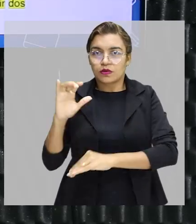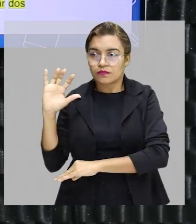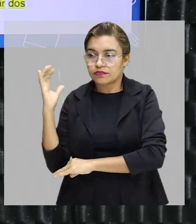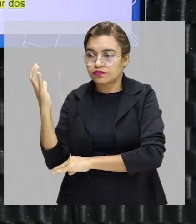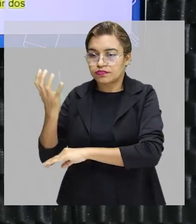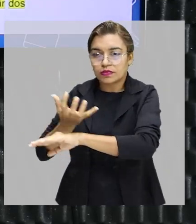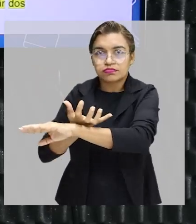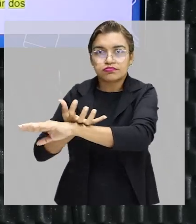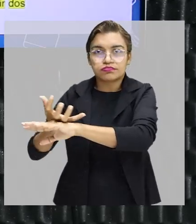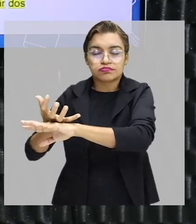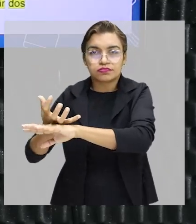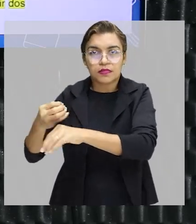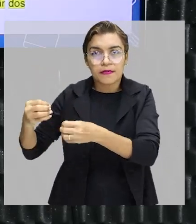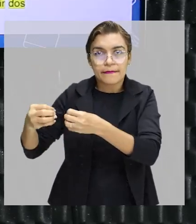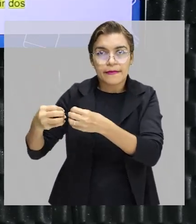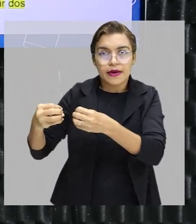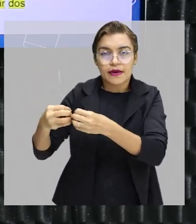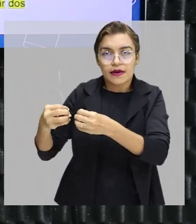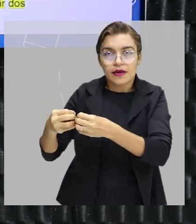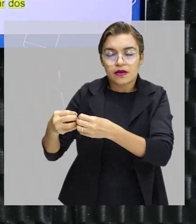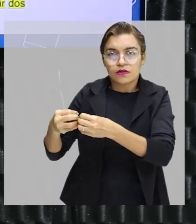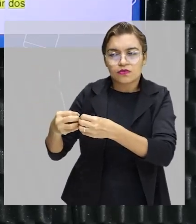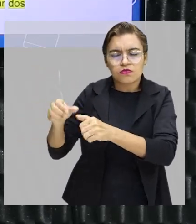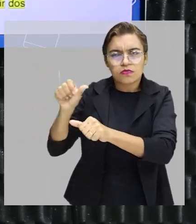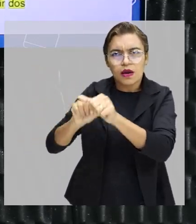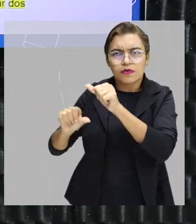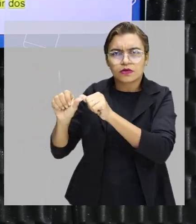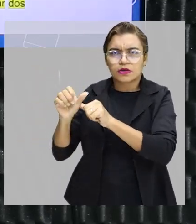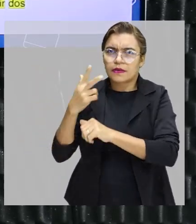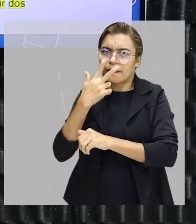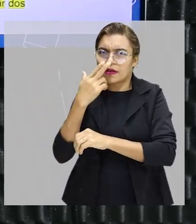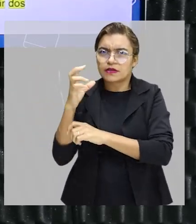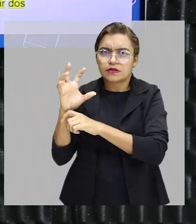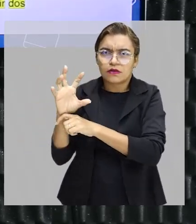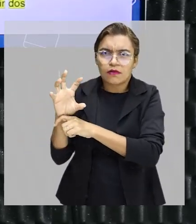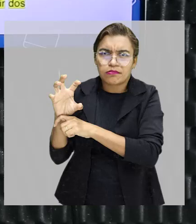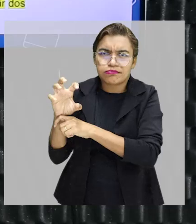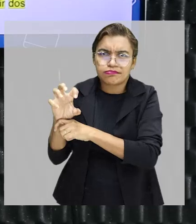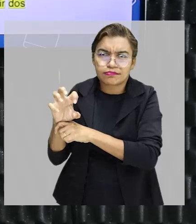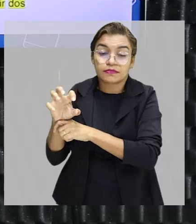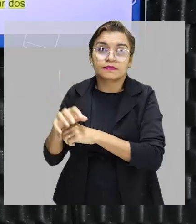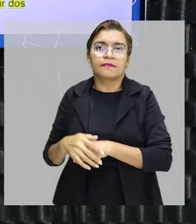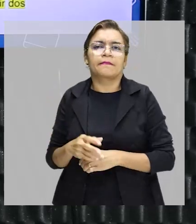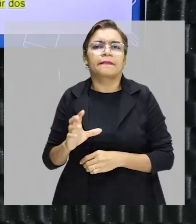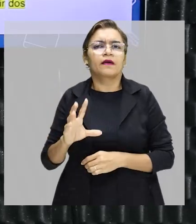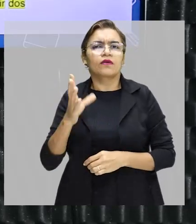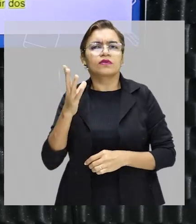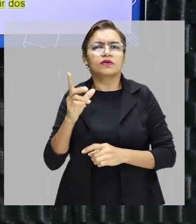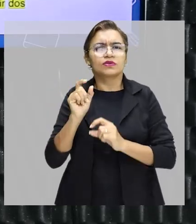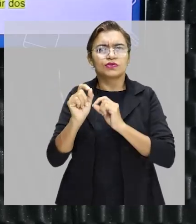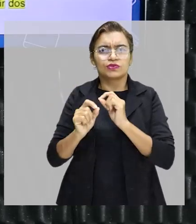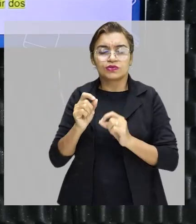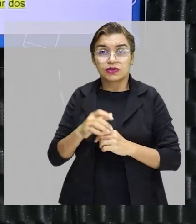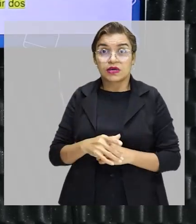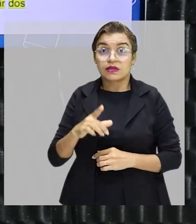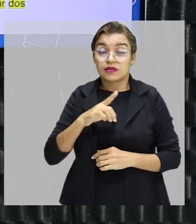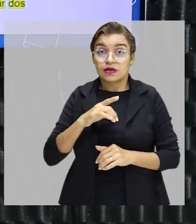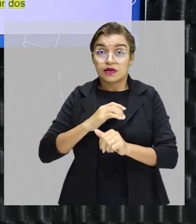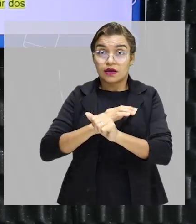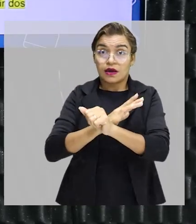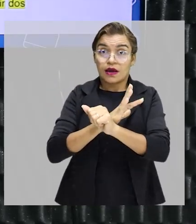vegetação próxima a esse riacho. Turminha, o que está acontecendo? Ó, formação de